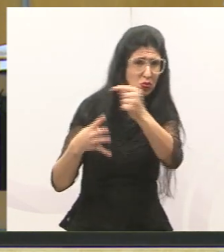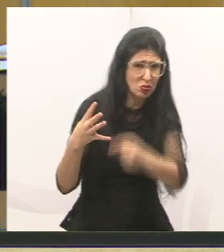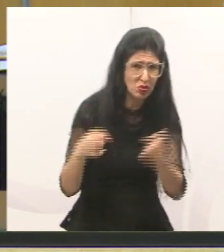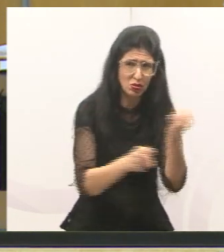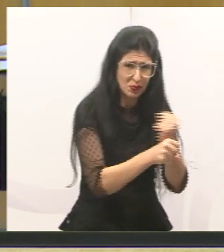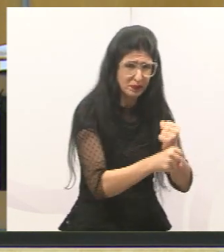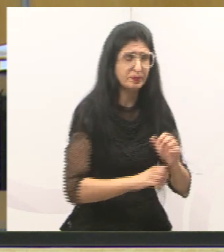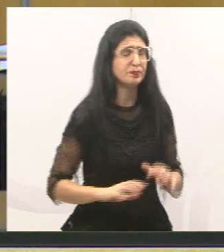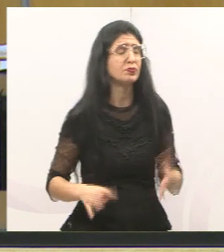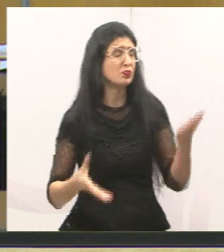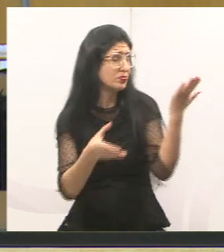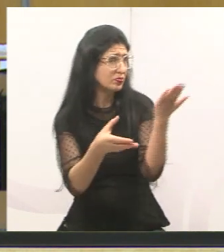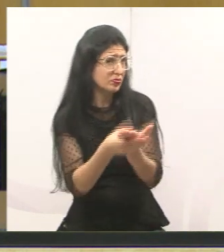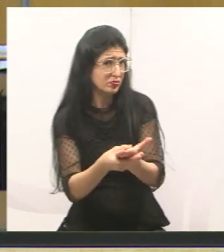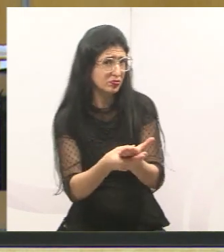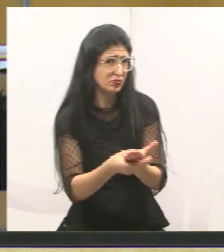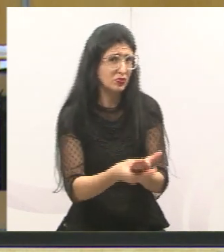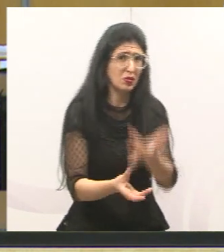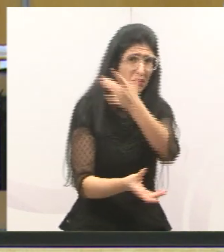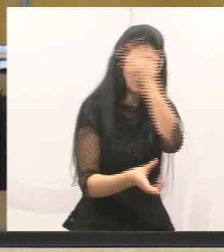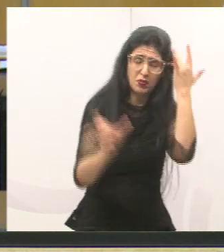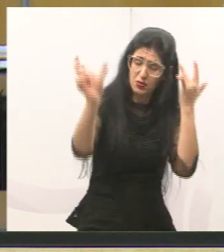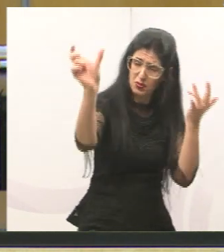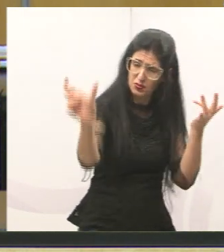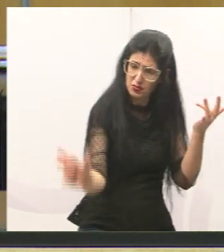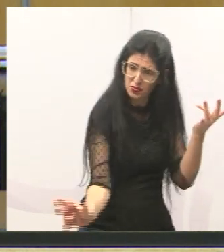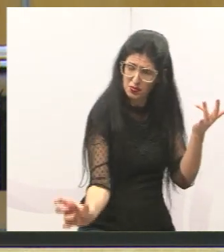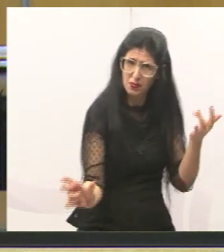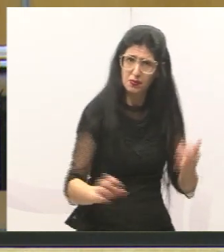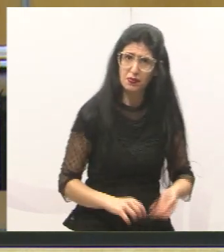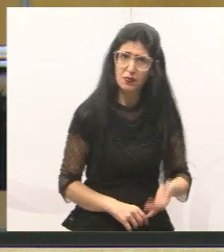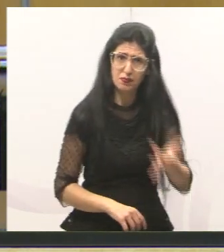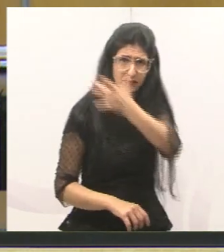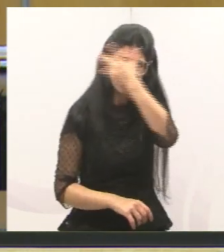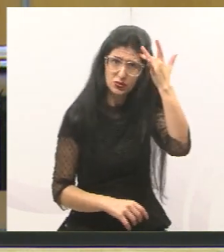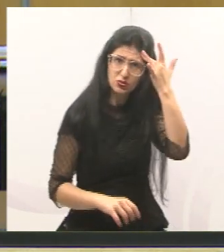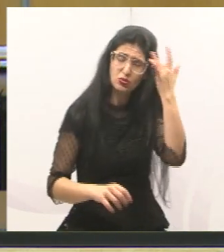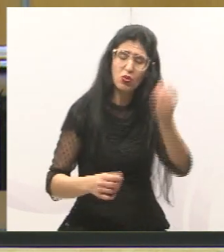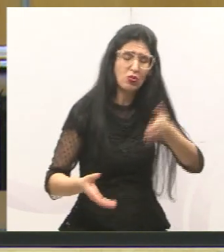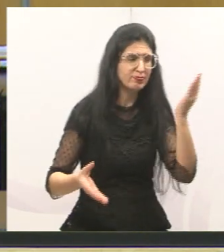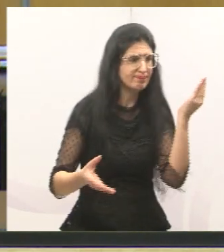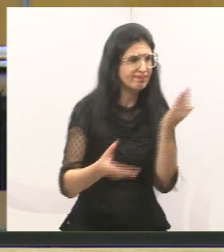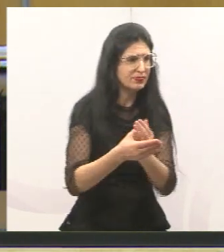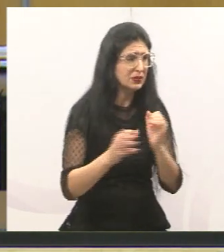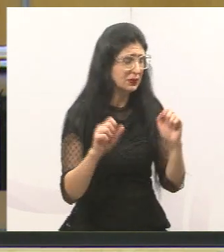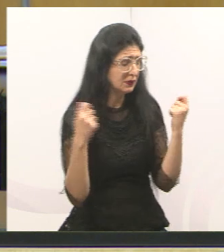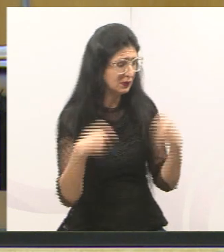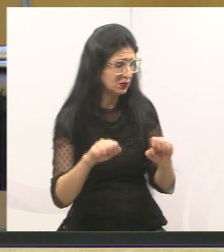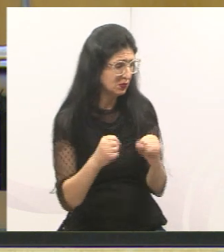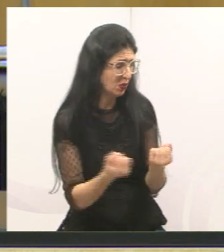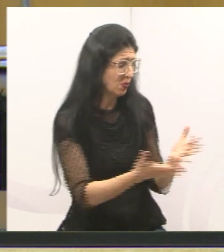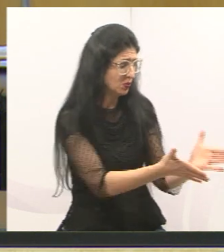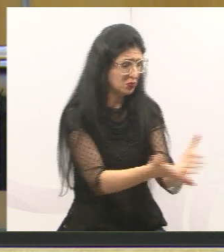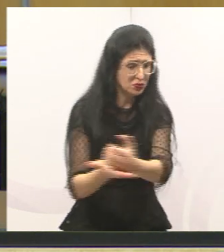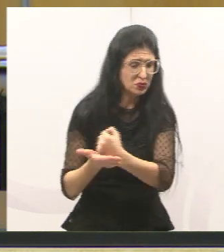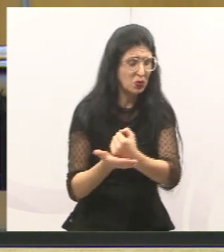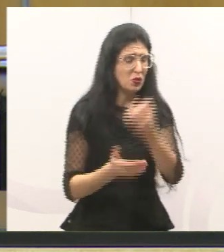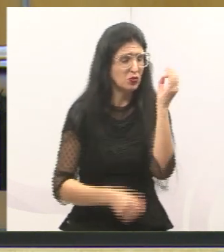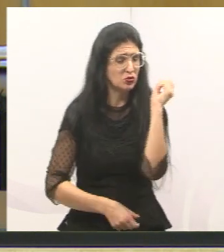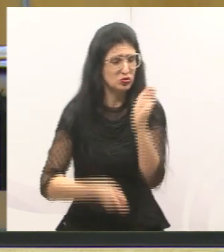para propiciar ao impetrante oportunidade para infirmar as conclusões do Tribunal de Contas e o regular prosseguimento do